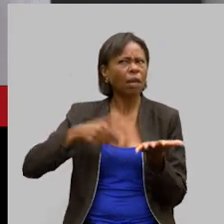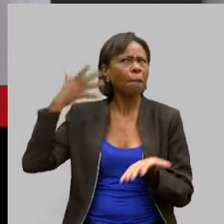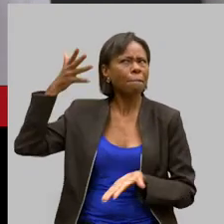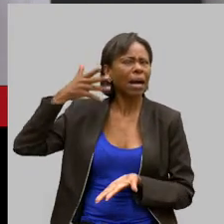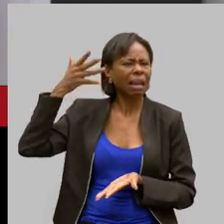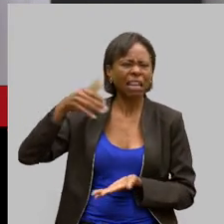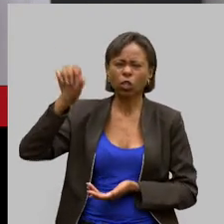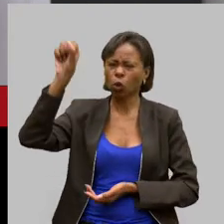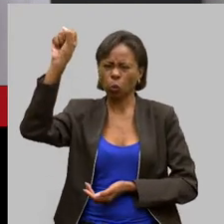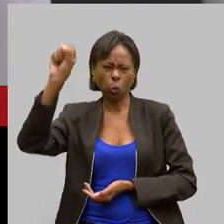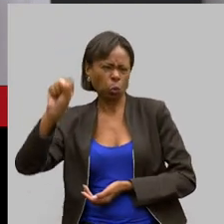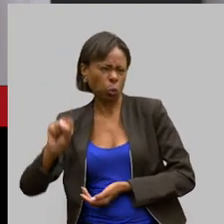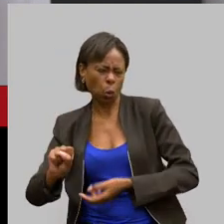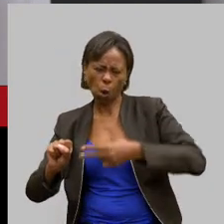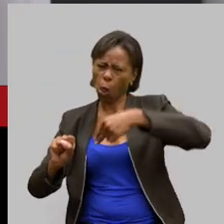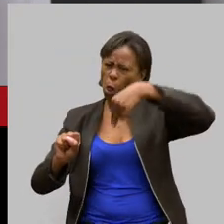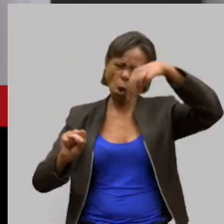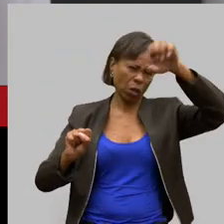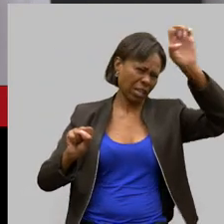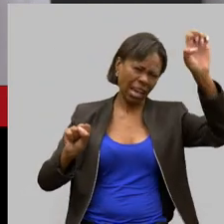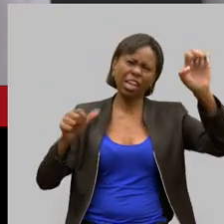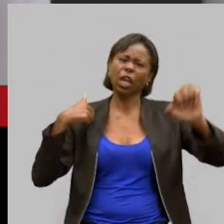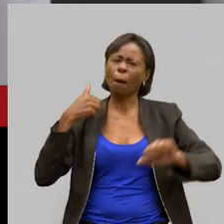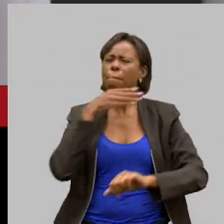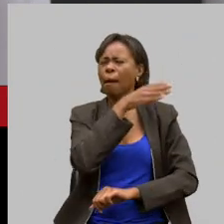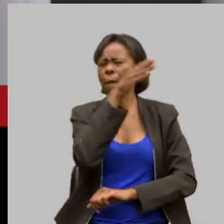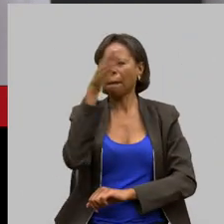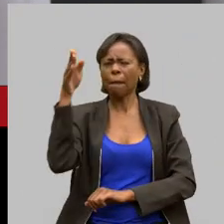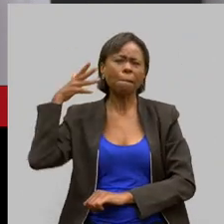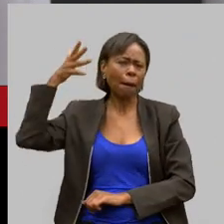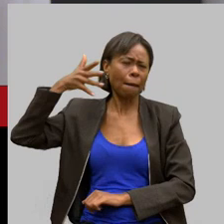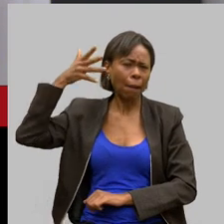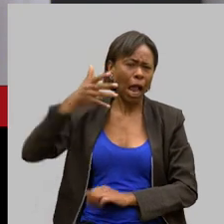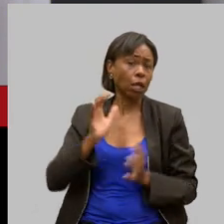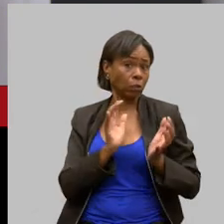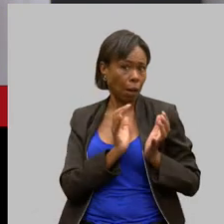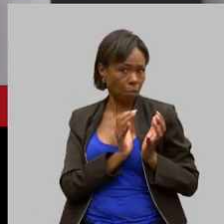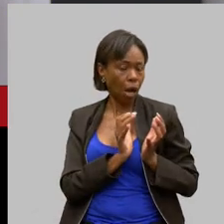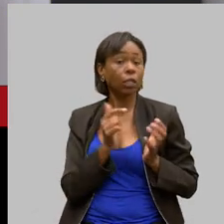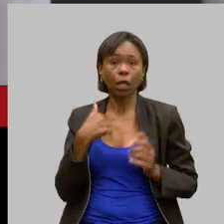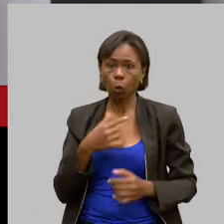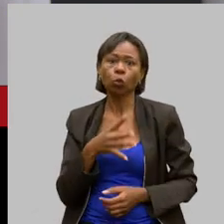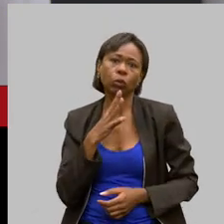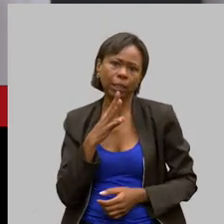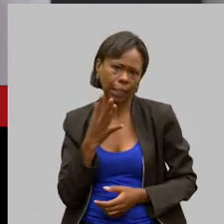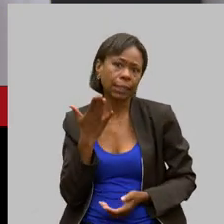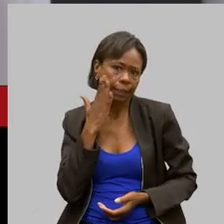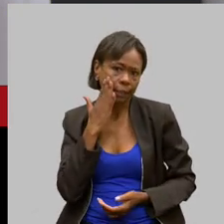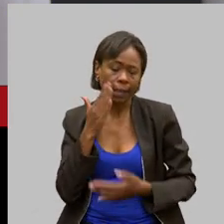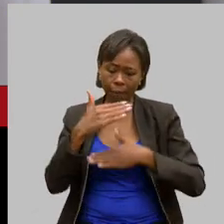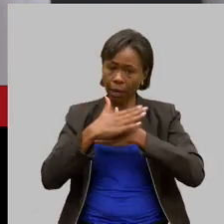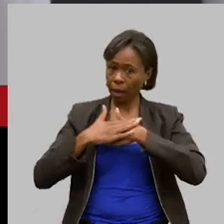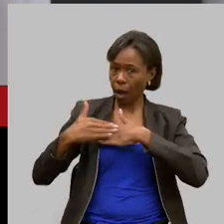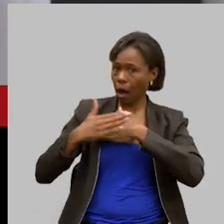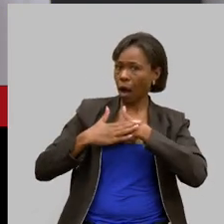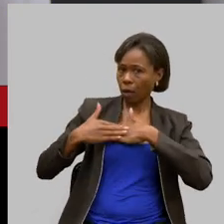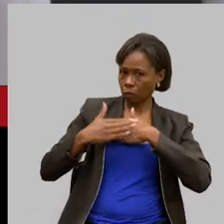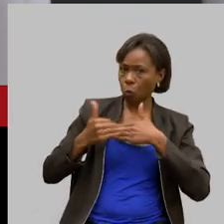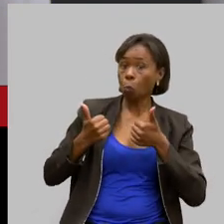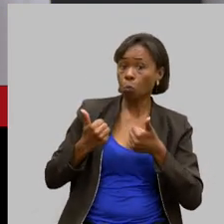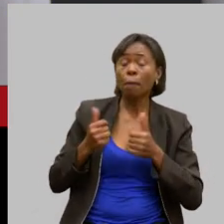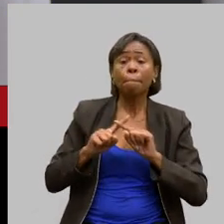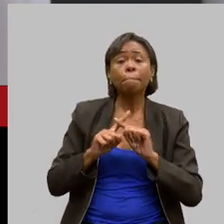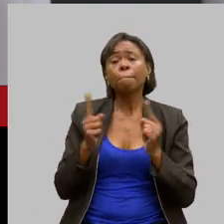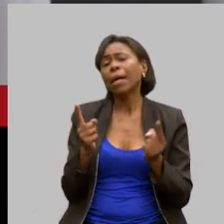pro Nordeste nas zapaz reconheço um carinho muito grande mas e a nossas instituções